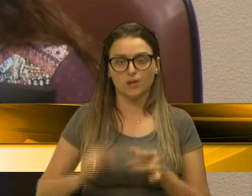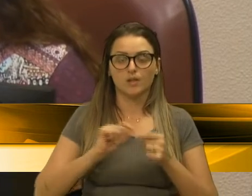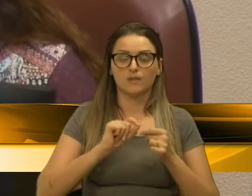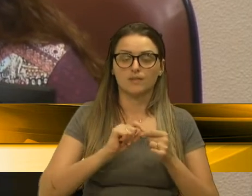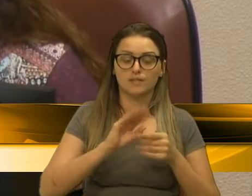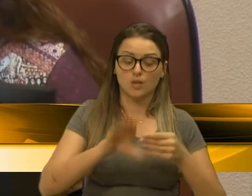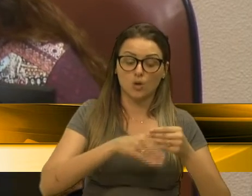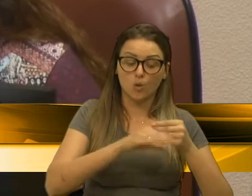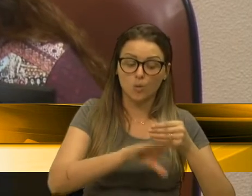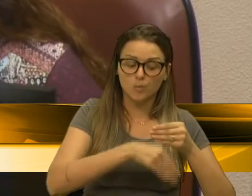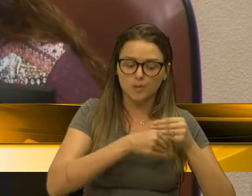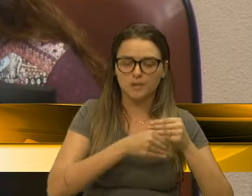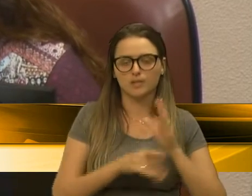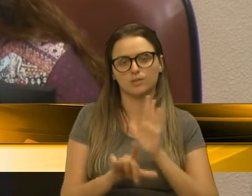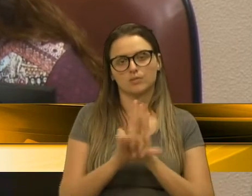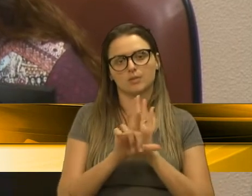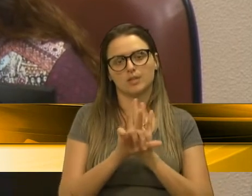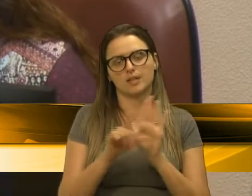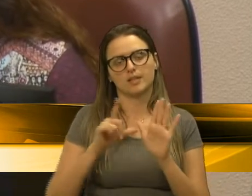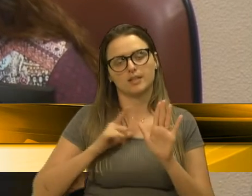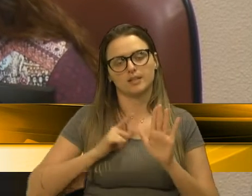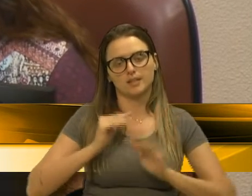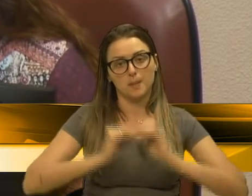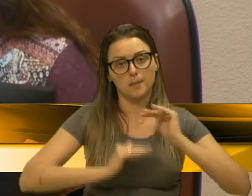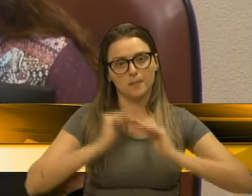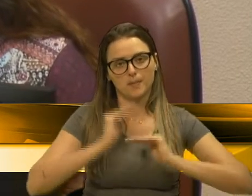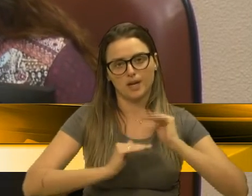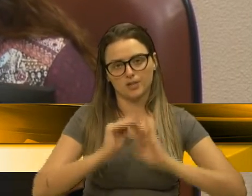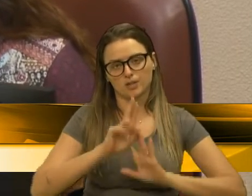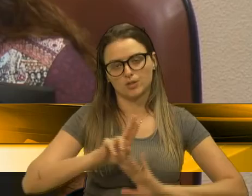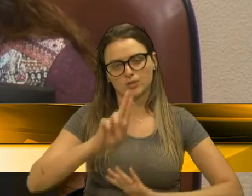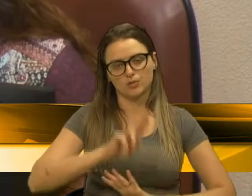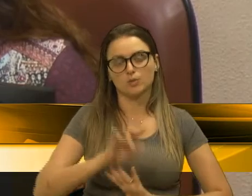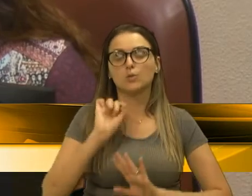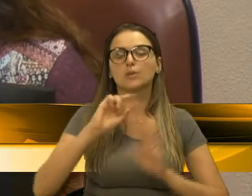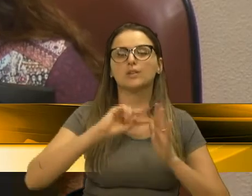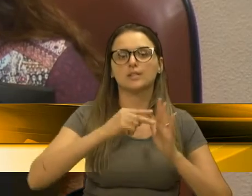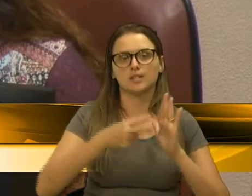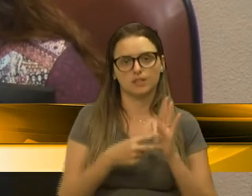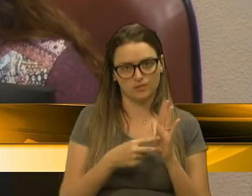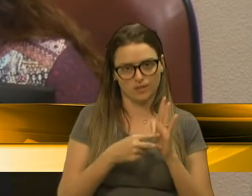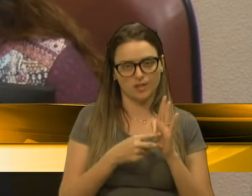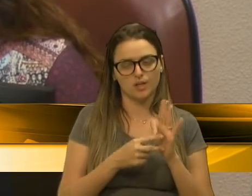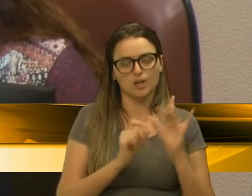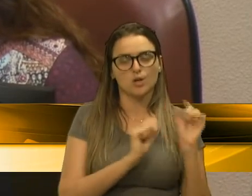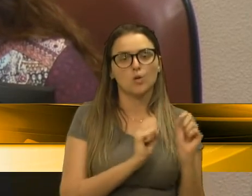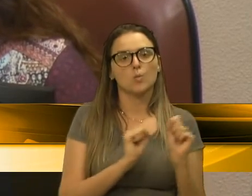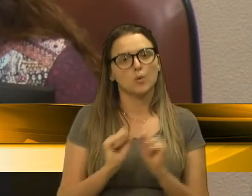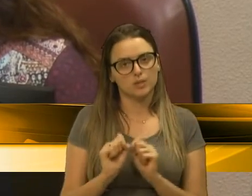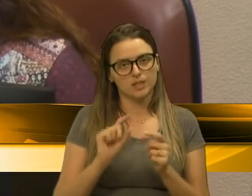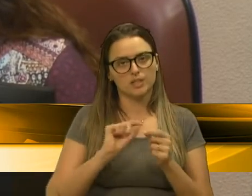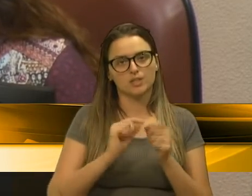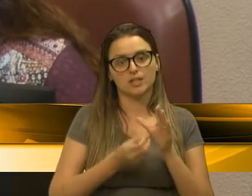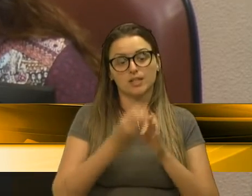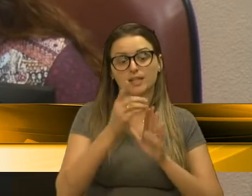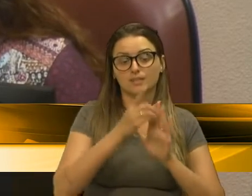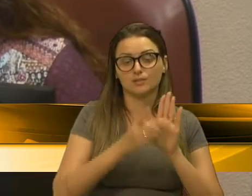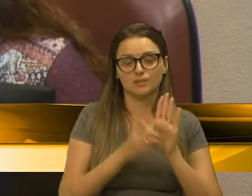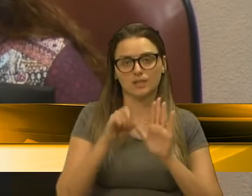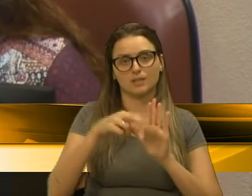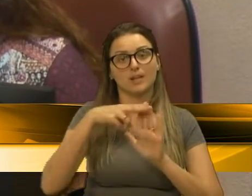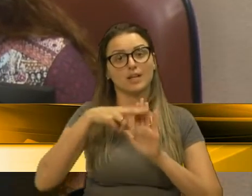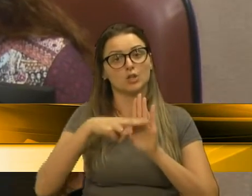para complementar as leis e possibilitar sua efetiva aplicação. Ou seja, o seu alcance de tais decretos é apenas